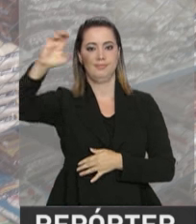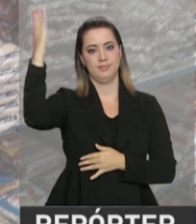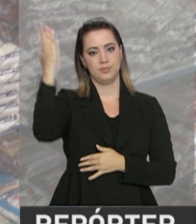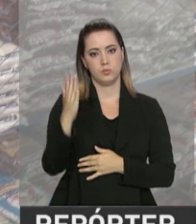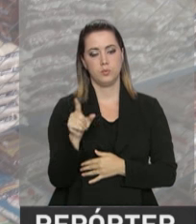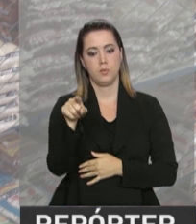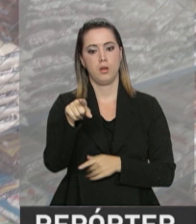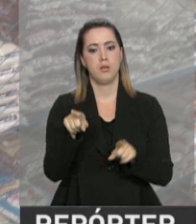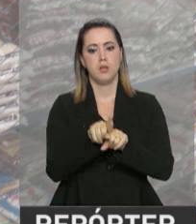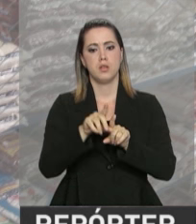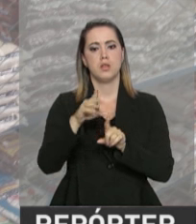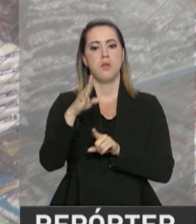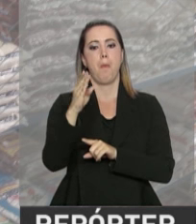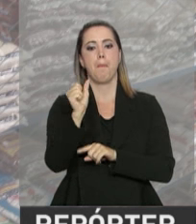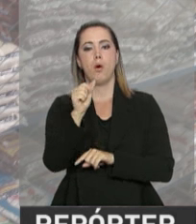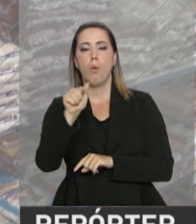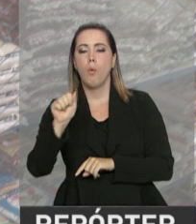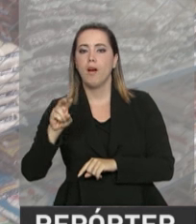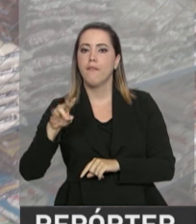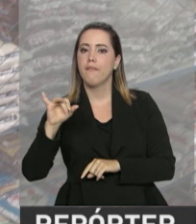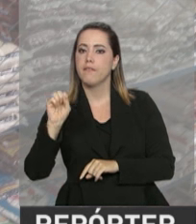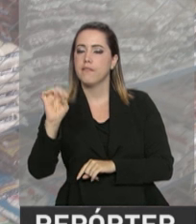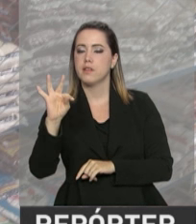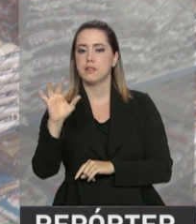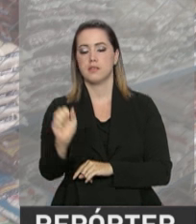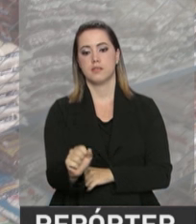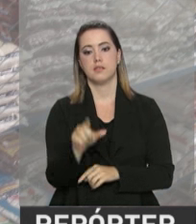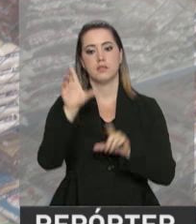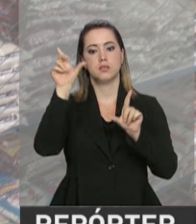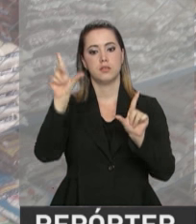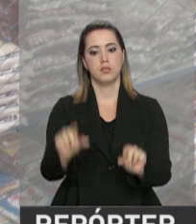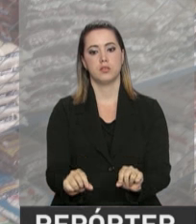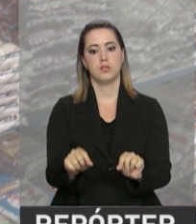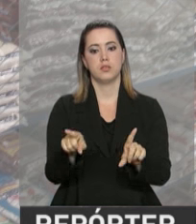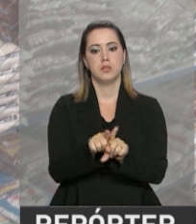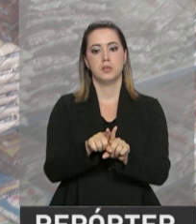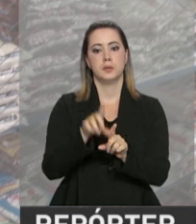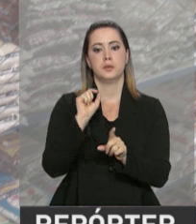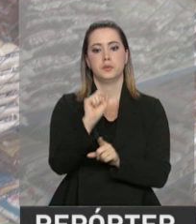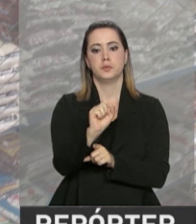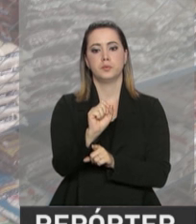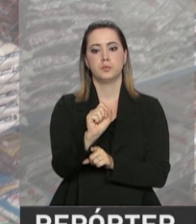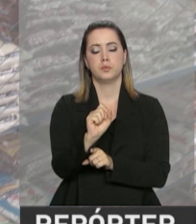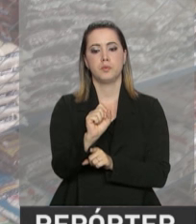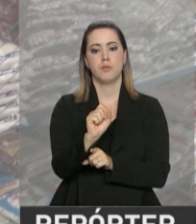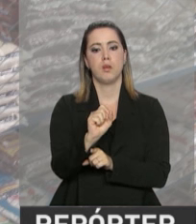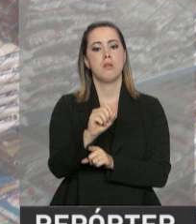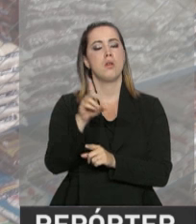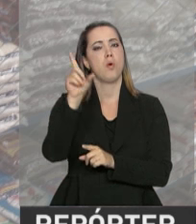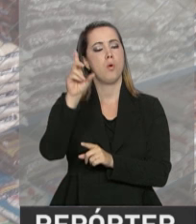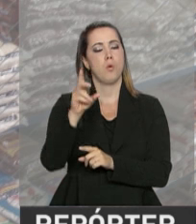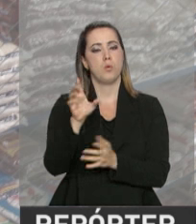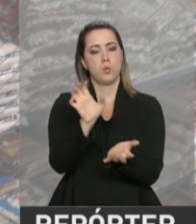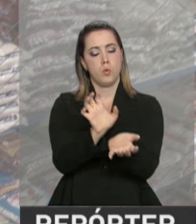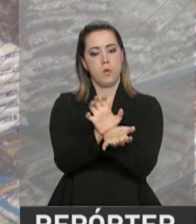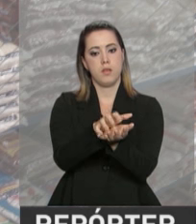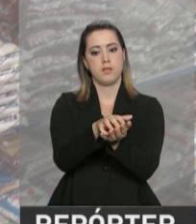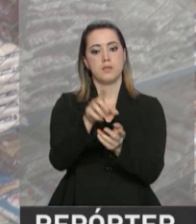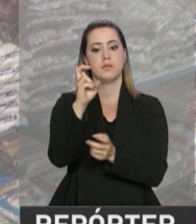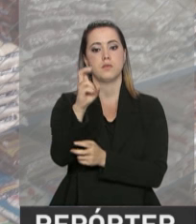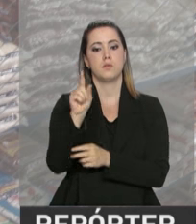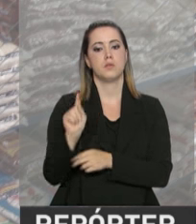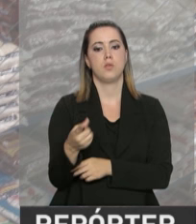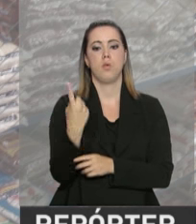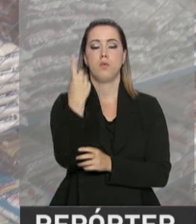foi embora à vista de 7,35 por. no Recife o preço caiu 5,1 por. em